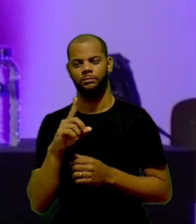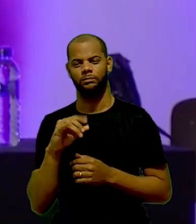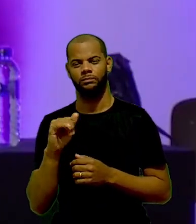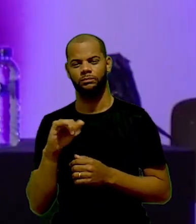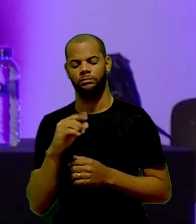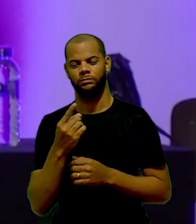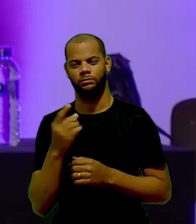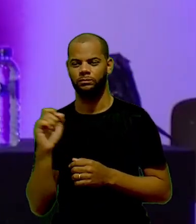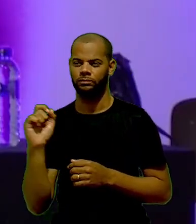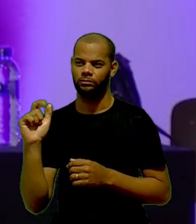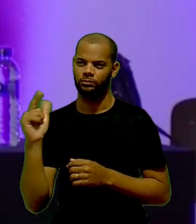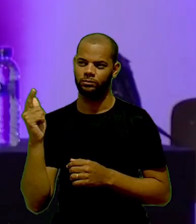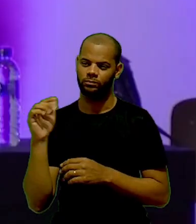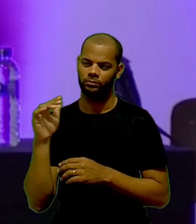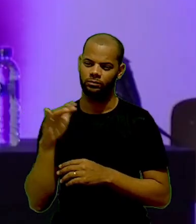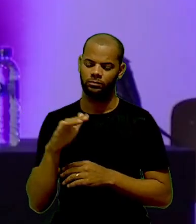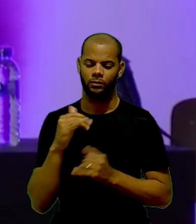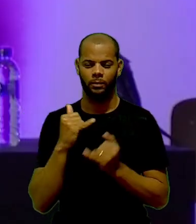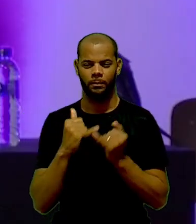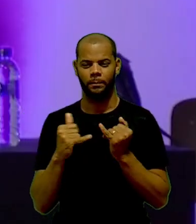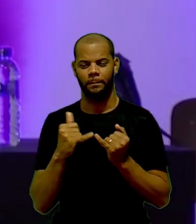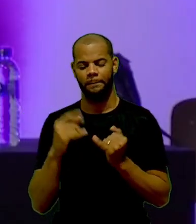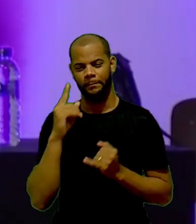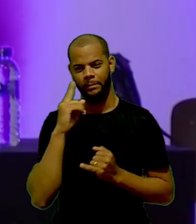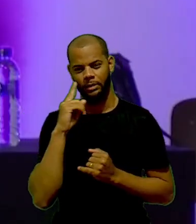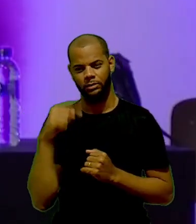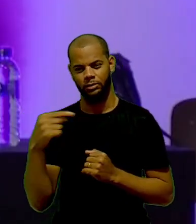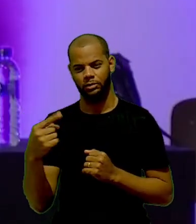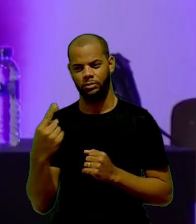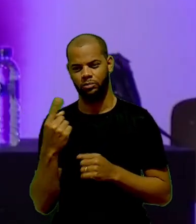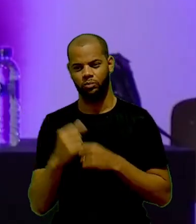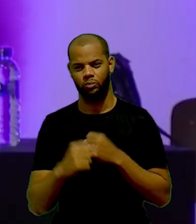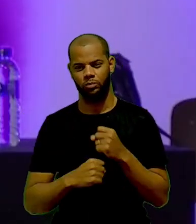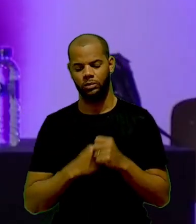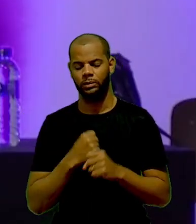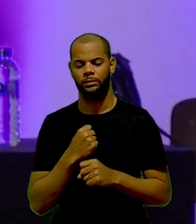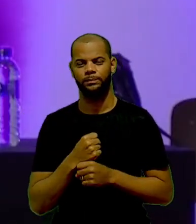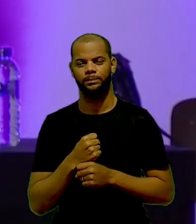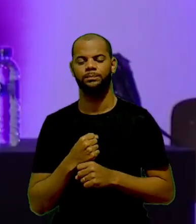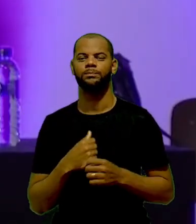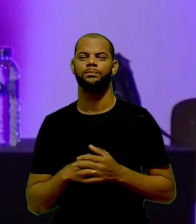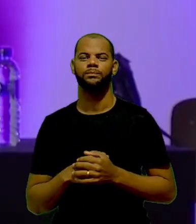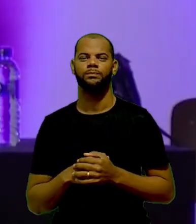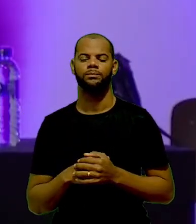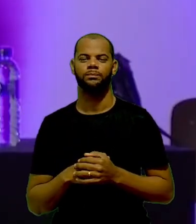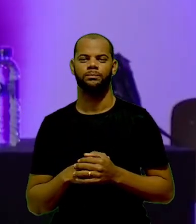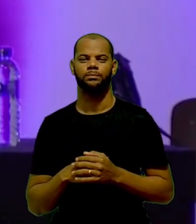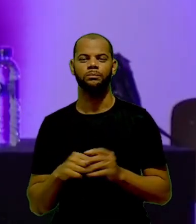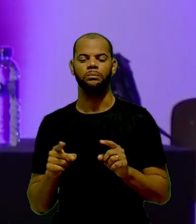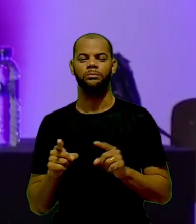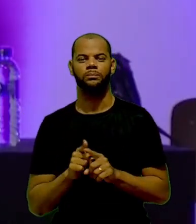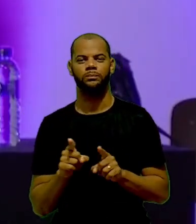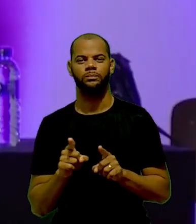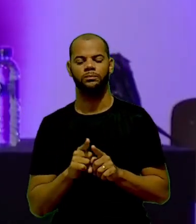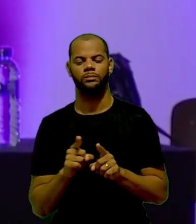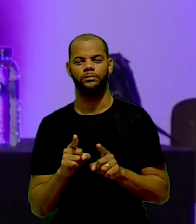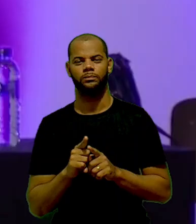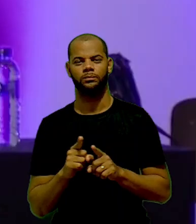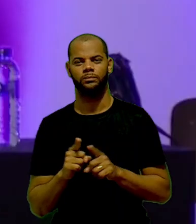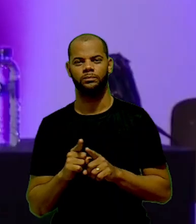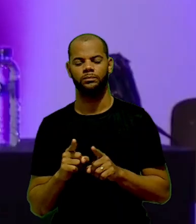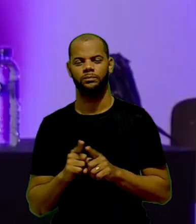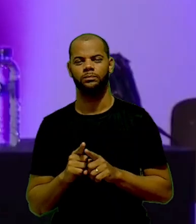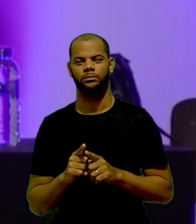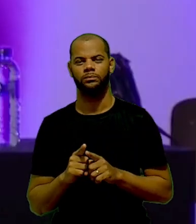horizontal médio diário de um ano, anual. E vocês podem observar que, em função